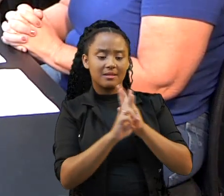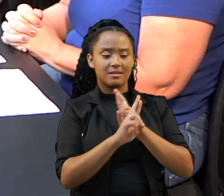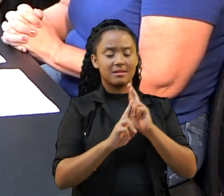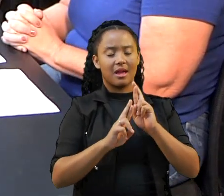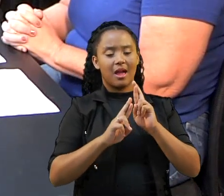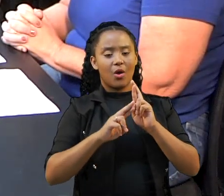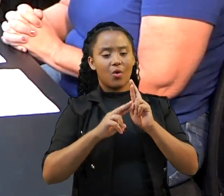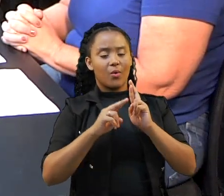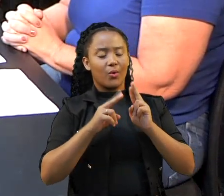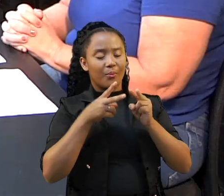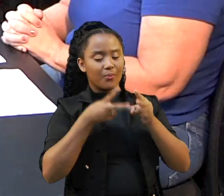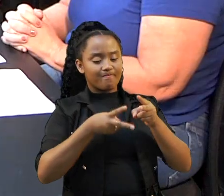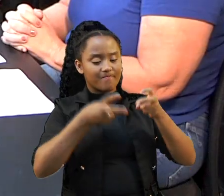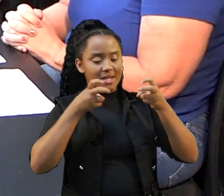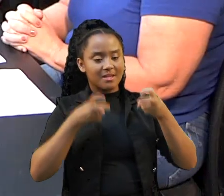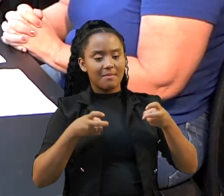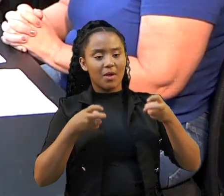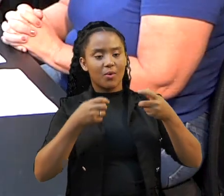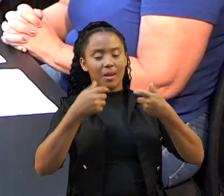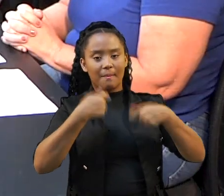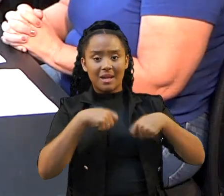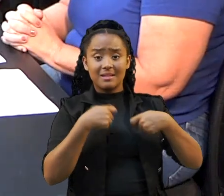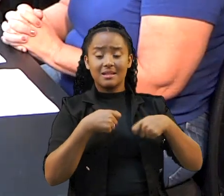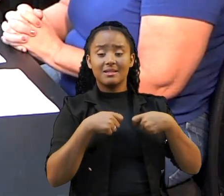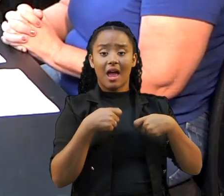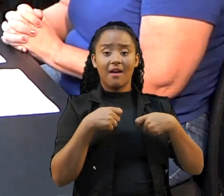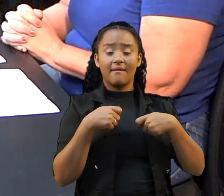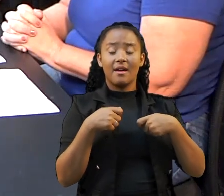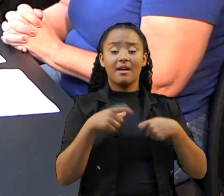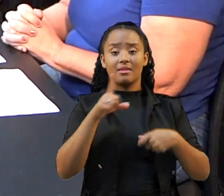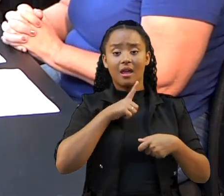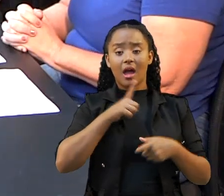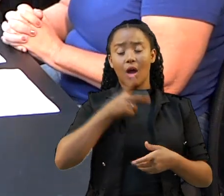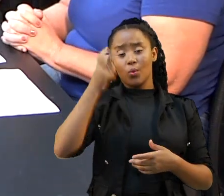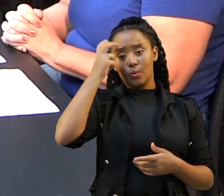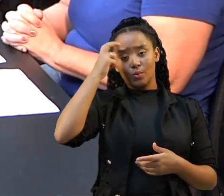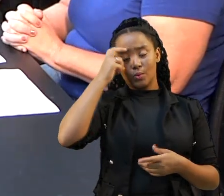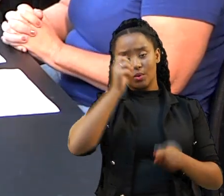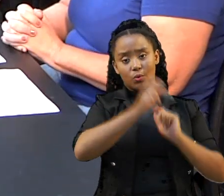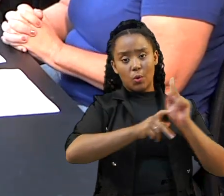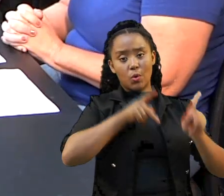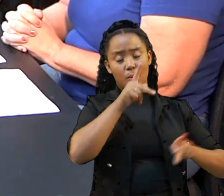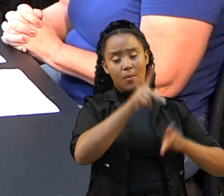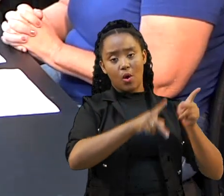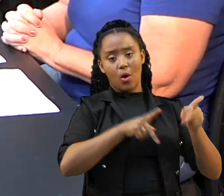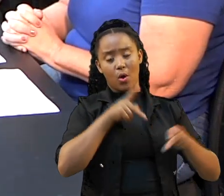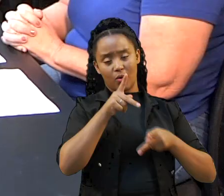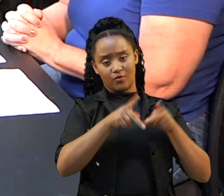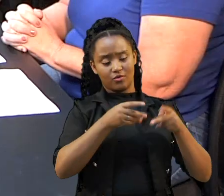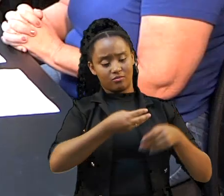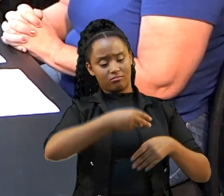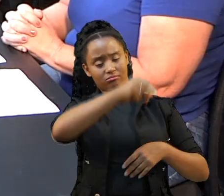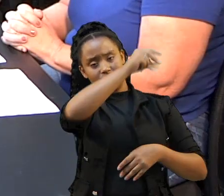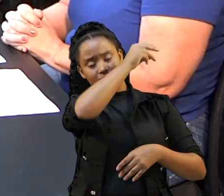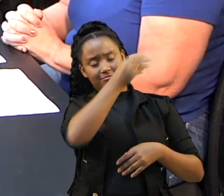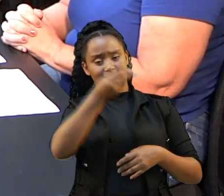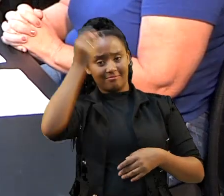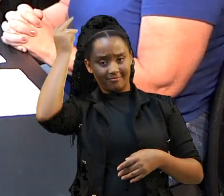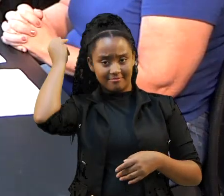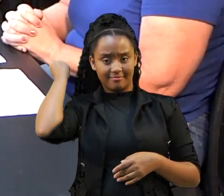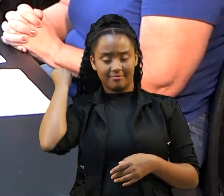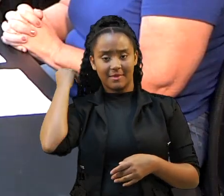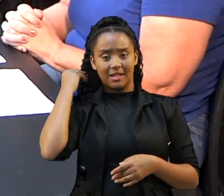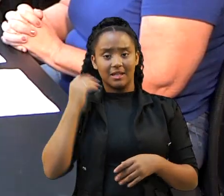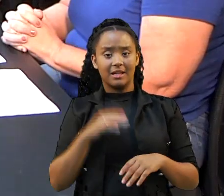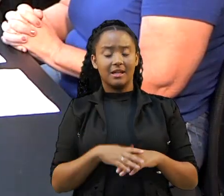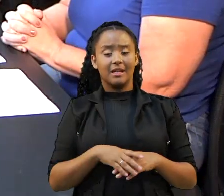de resgate da cultura dos povos originários, e que você brincava lá